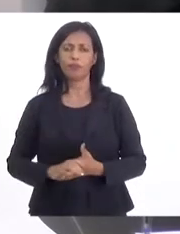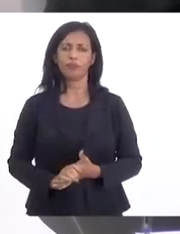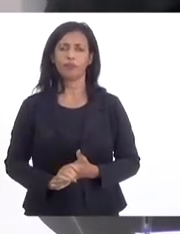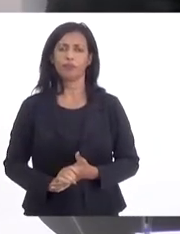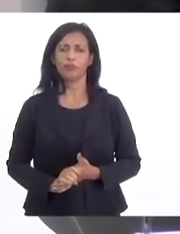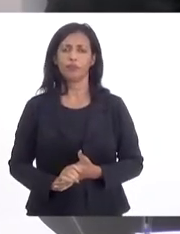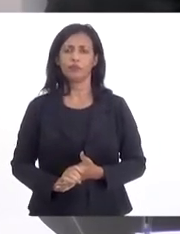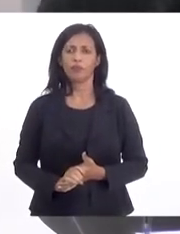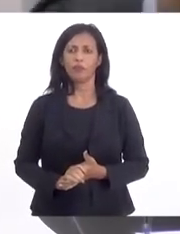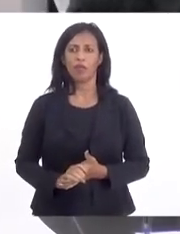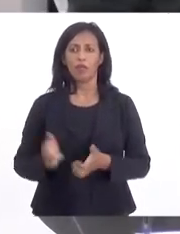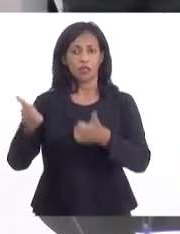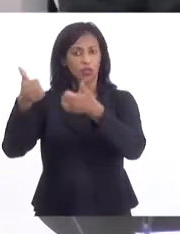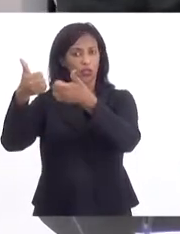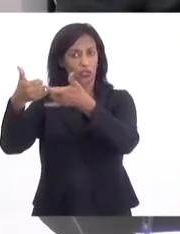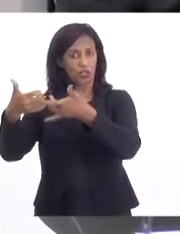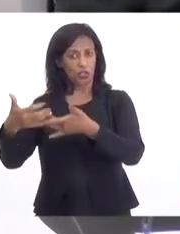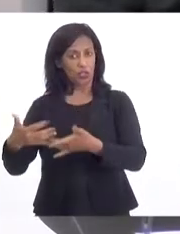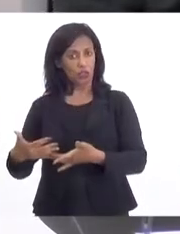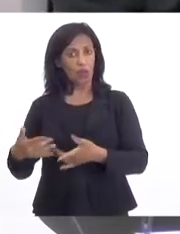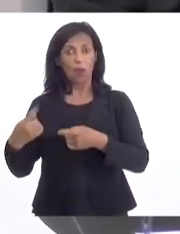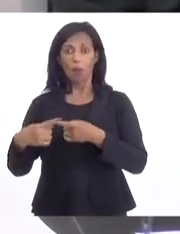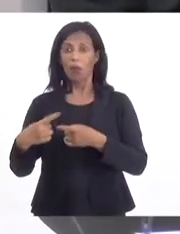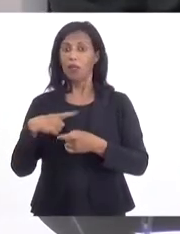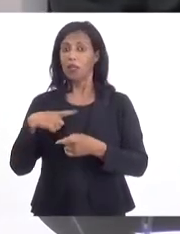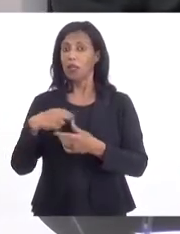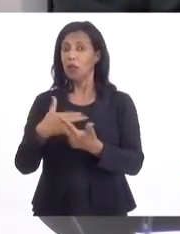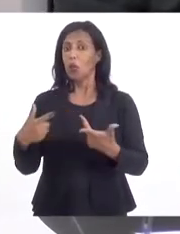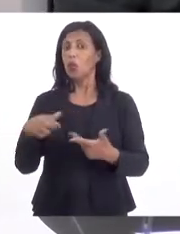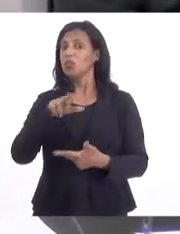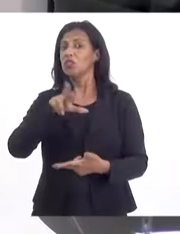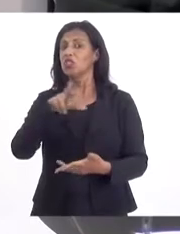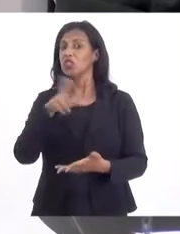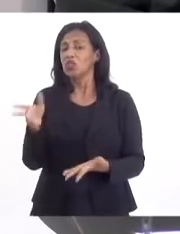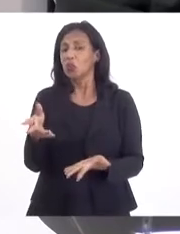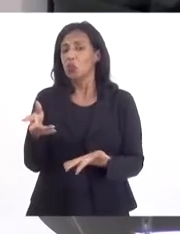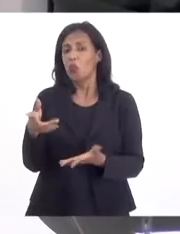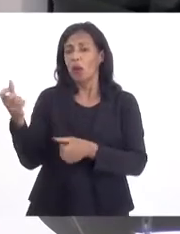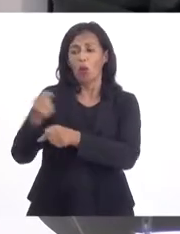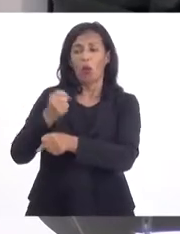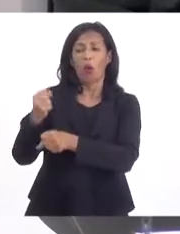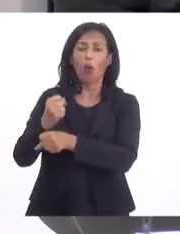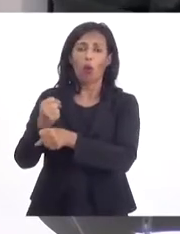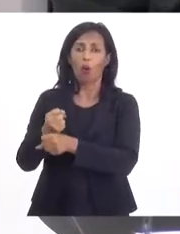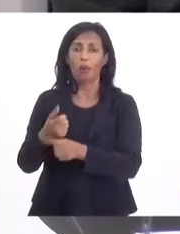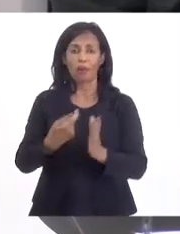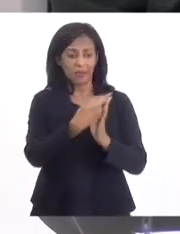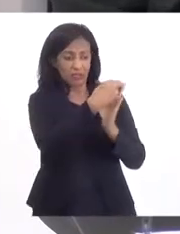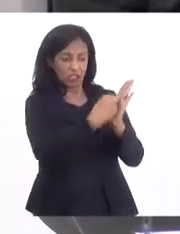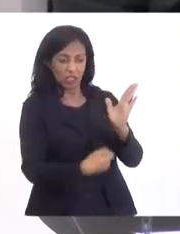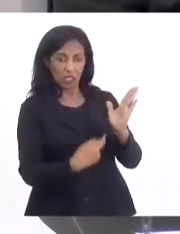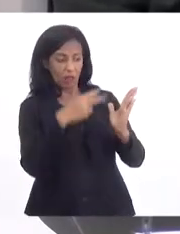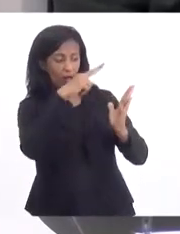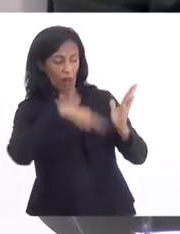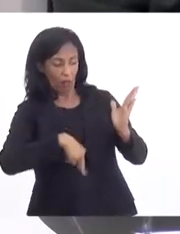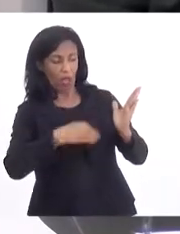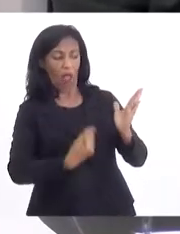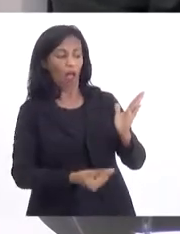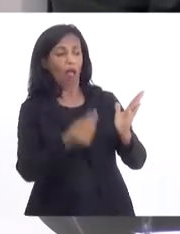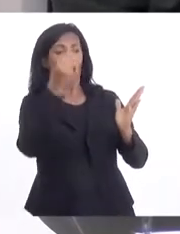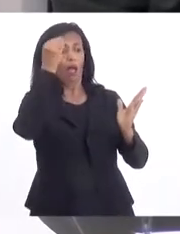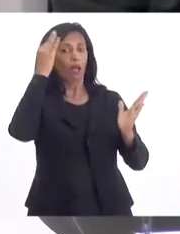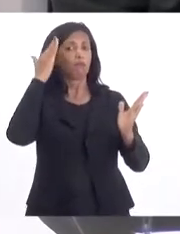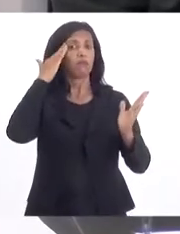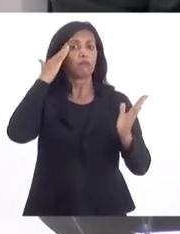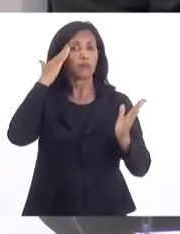memorial descritivo, porque tem muitas coisas que não são obras, precisa só ter um memorial descritivo para a gente entender o projeto, né?